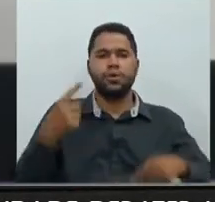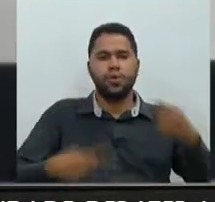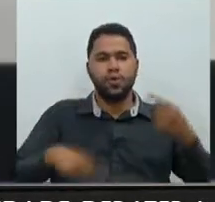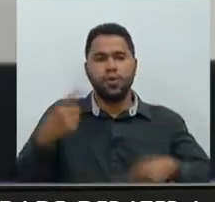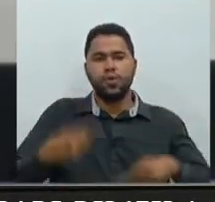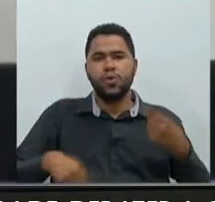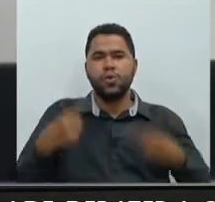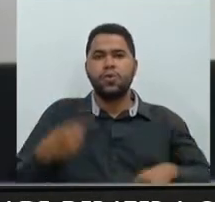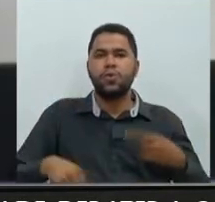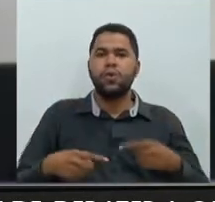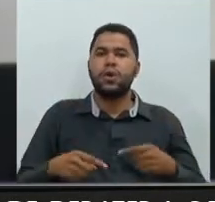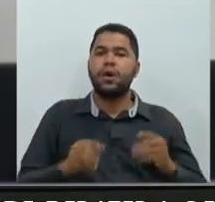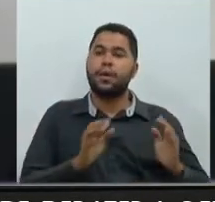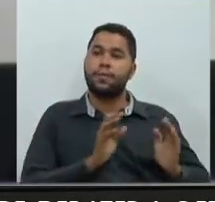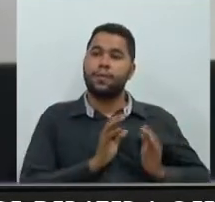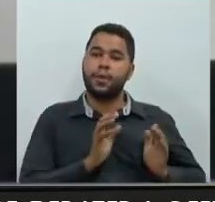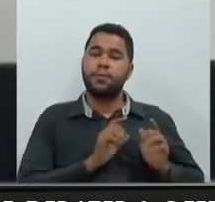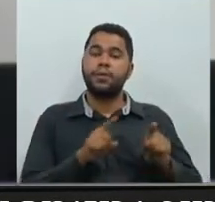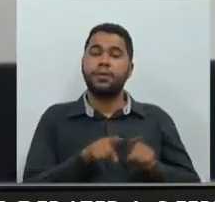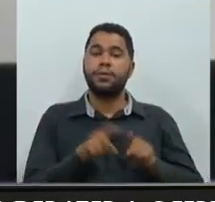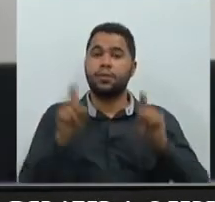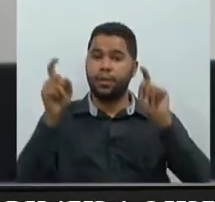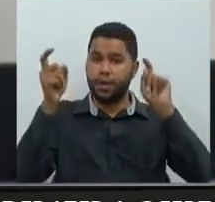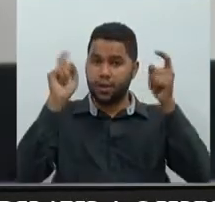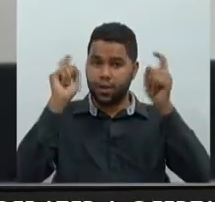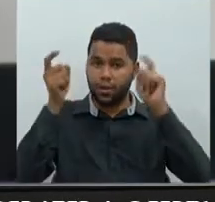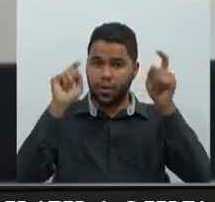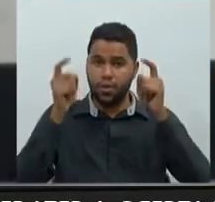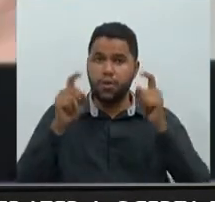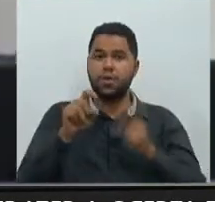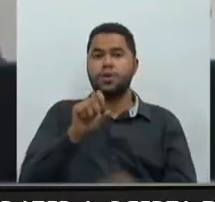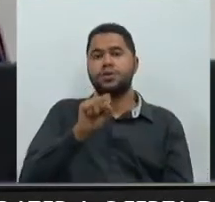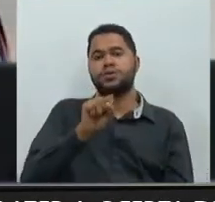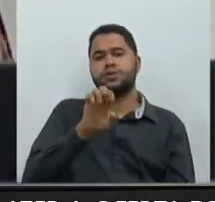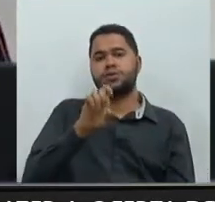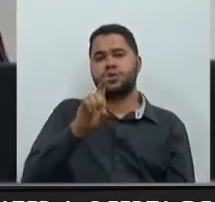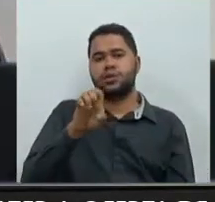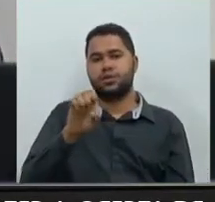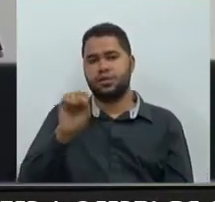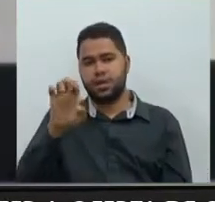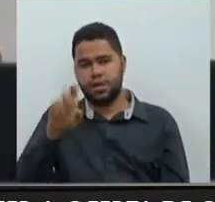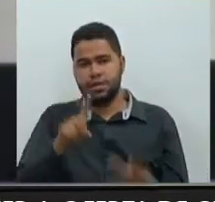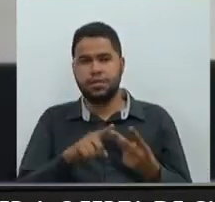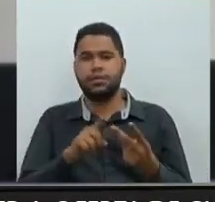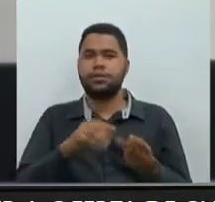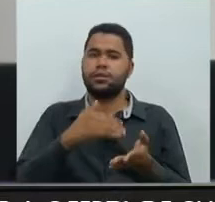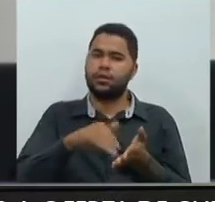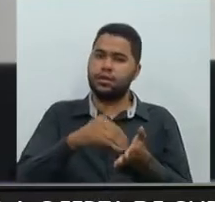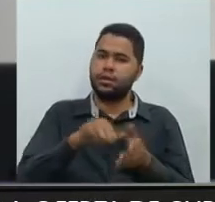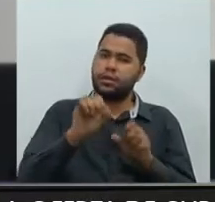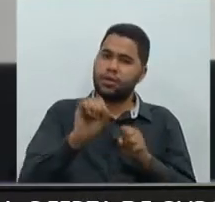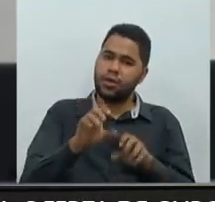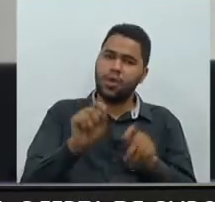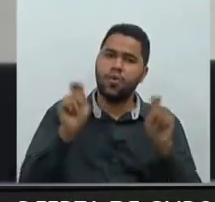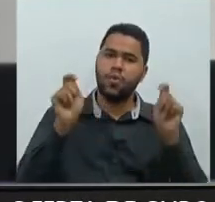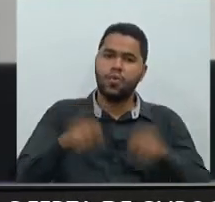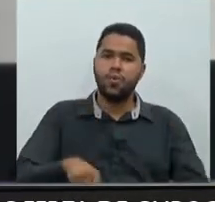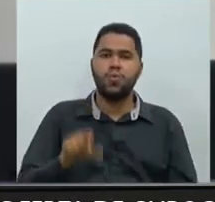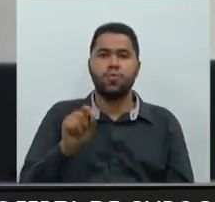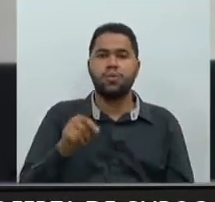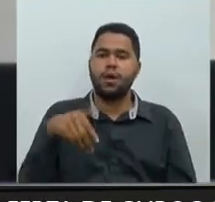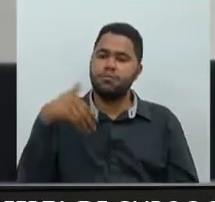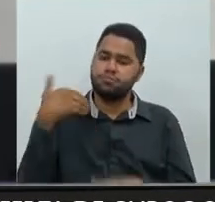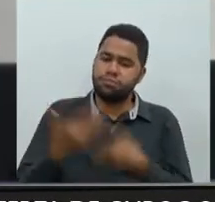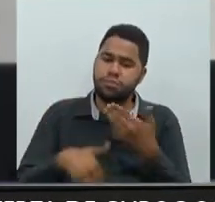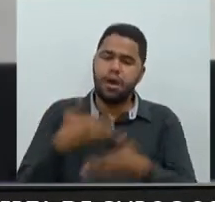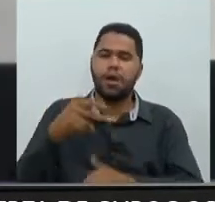da APAE. E vamos ter uma reunião aí, tanto na CEDES quanto na Secretaria de Educação, para que a gente possa